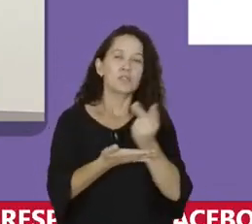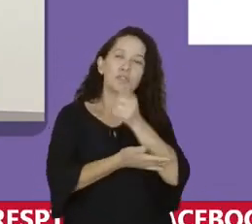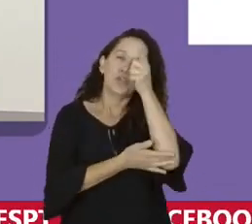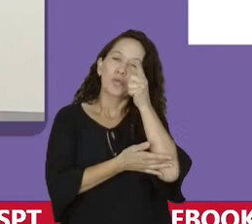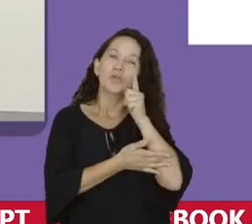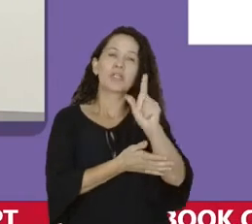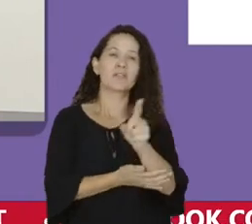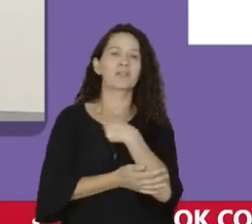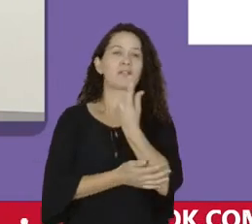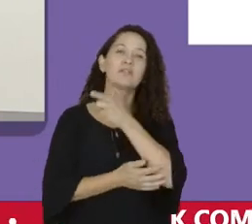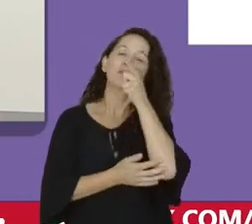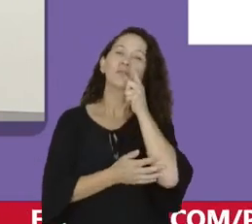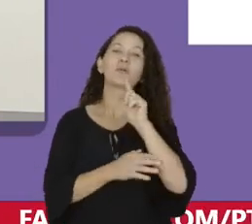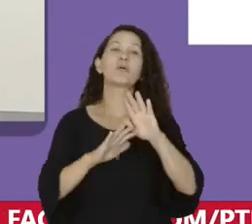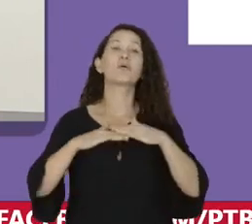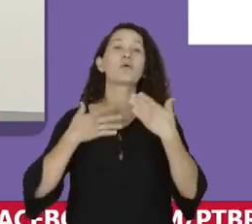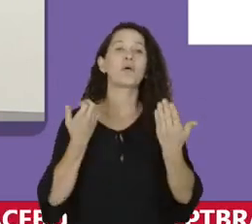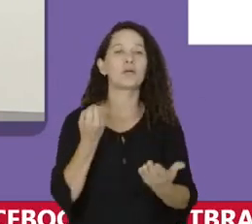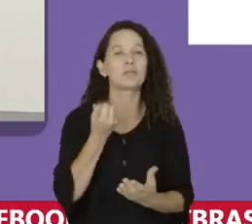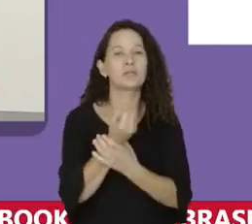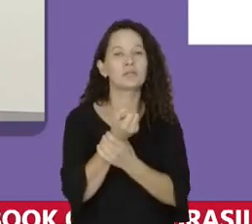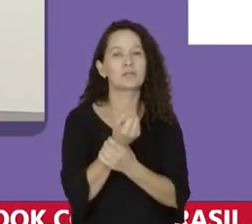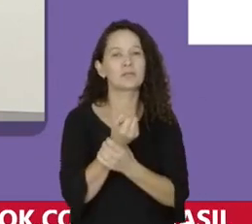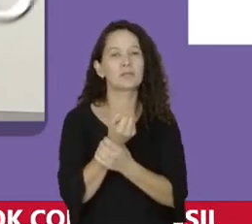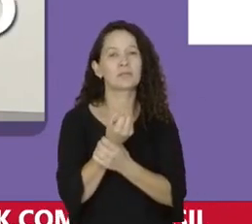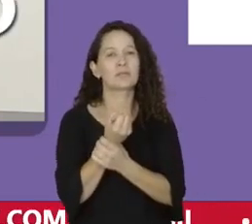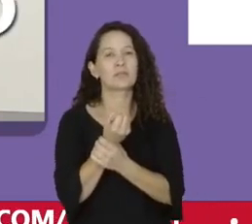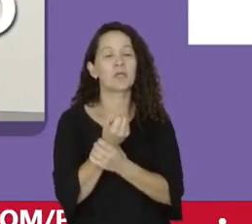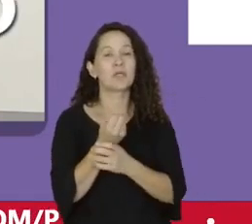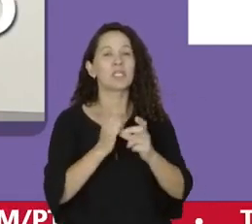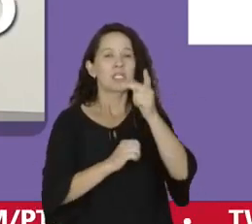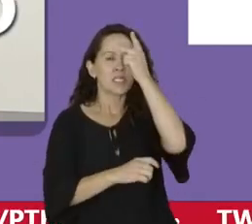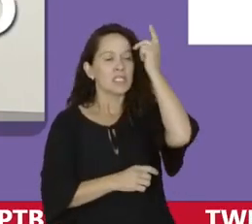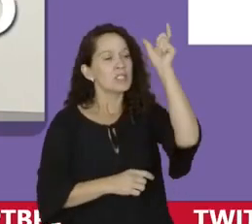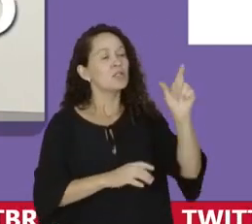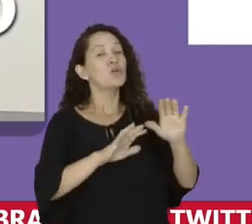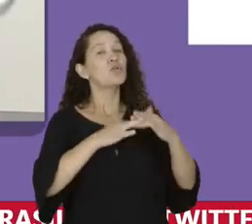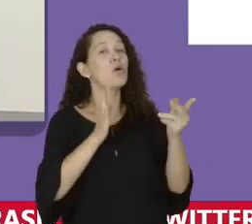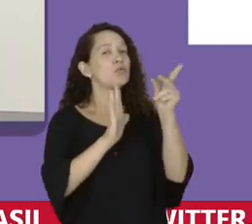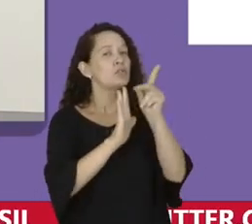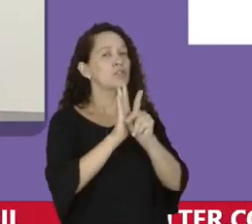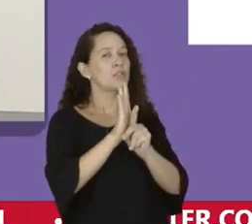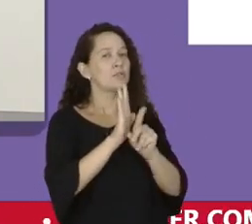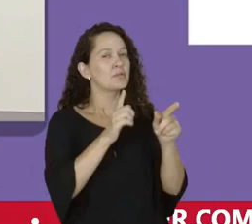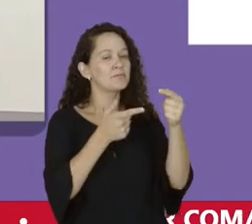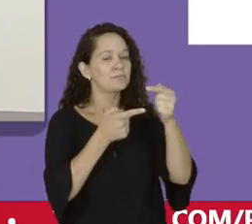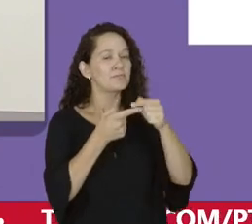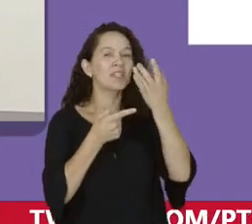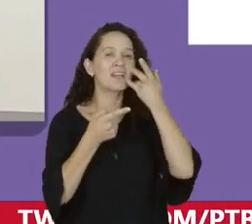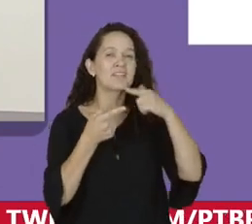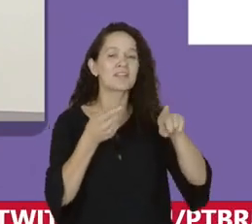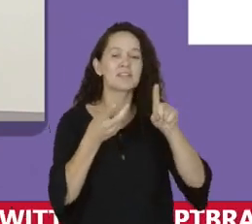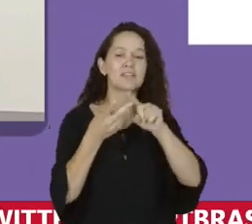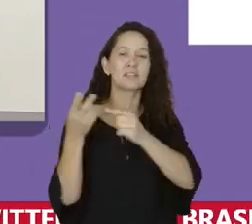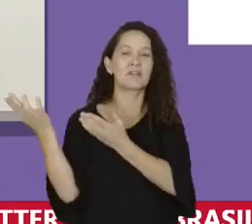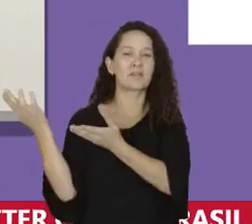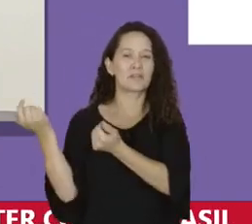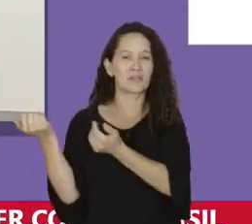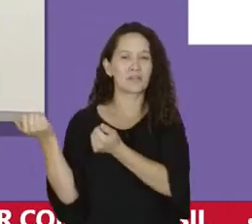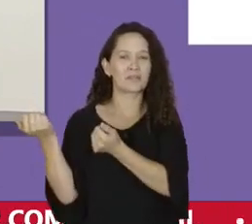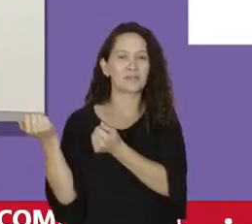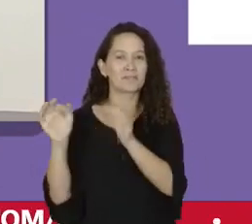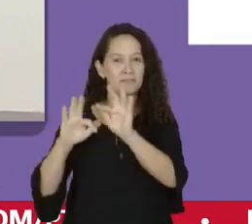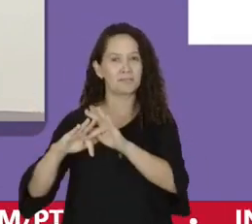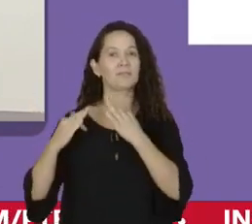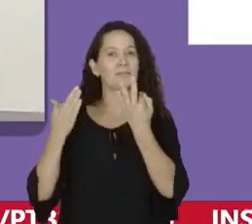que tivemos foi assegurar que quem é sujeito de direitos são as crianças e os jovens.